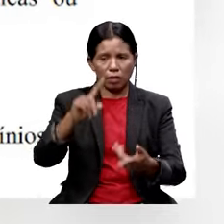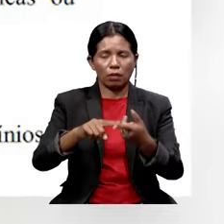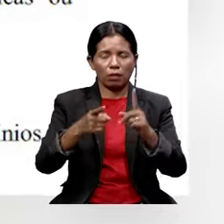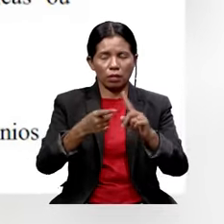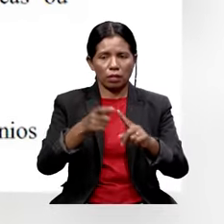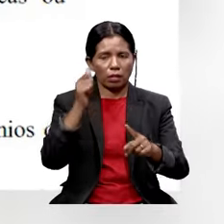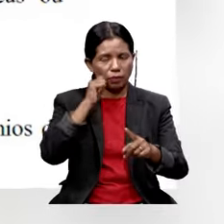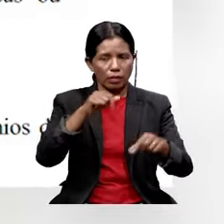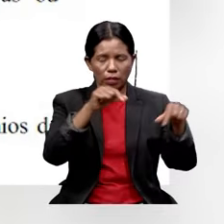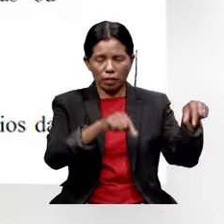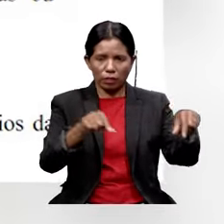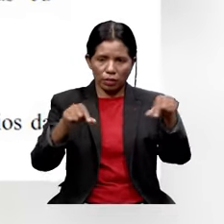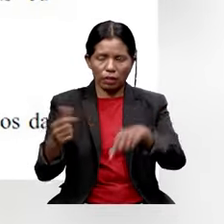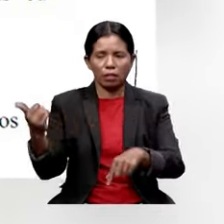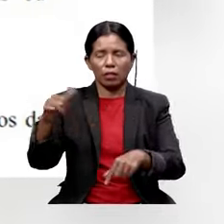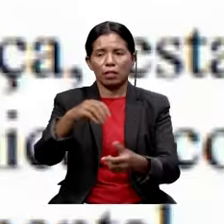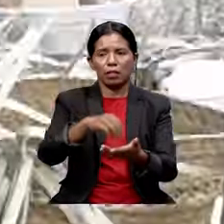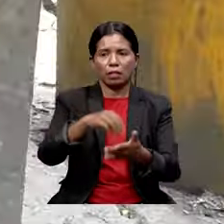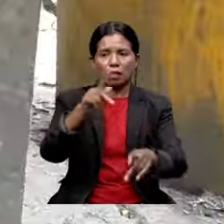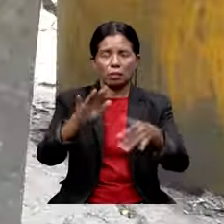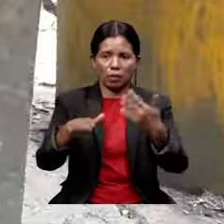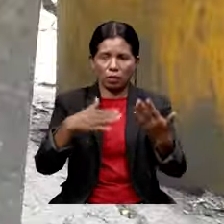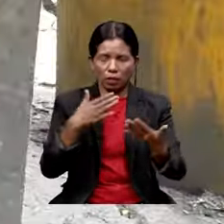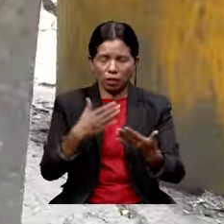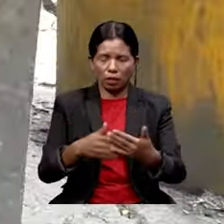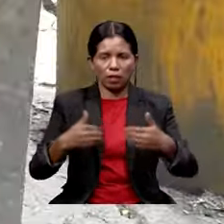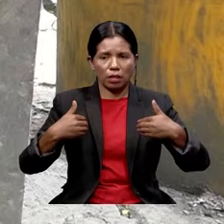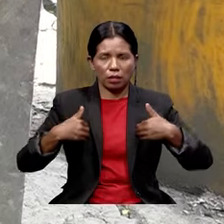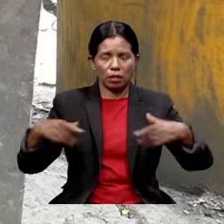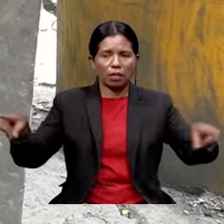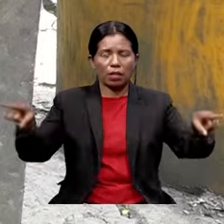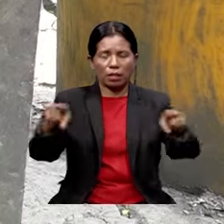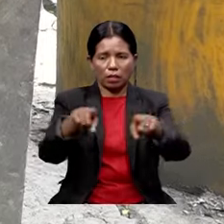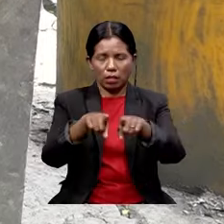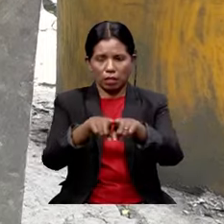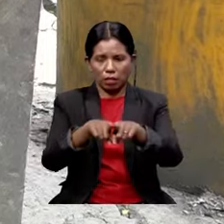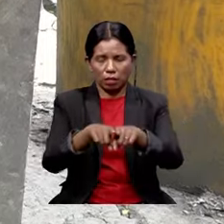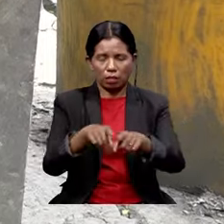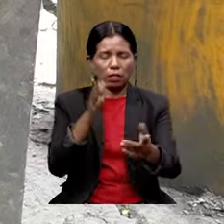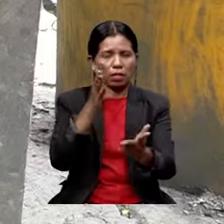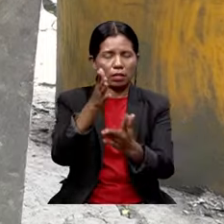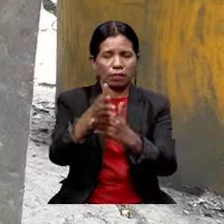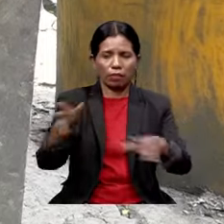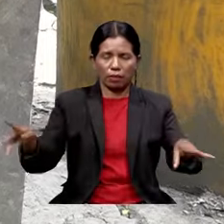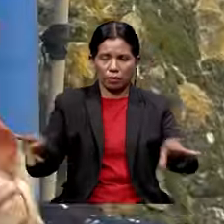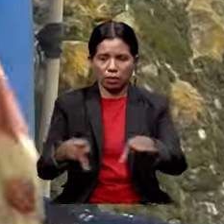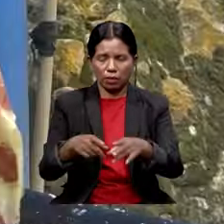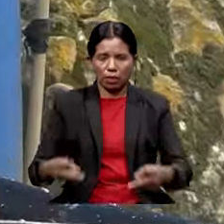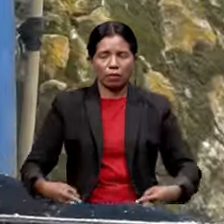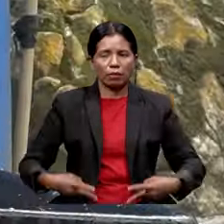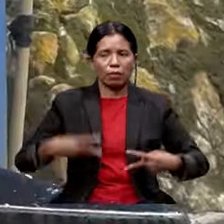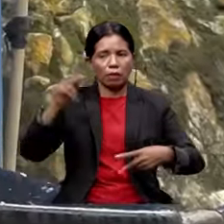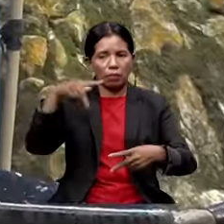portador deficiencia sira, garante emahotu bile iha igualdade hodi asesu participasaun vida